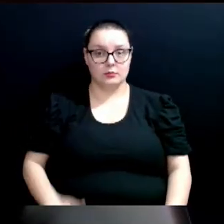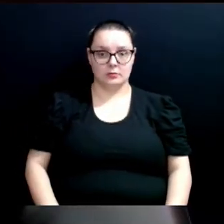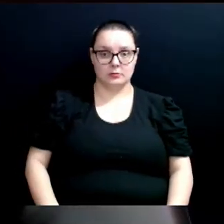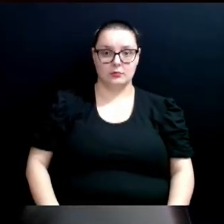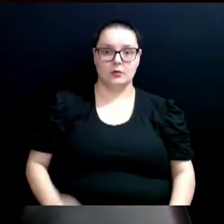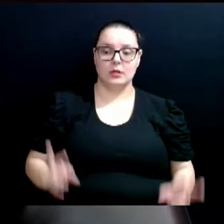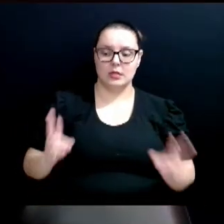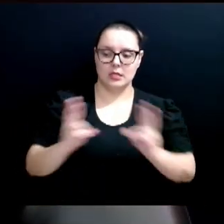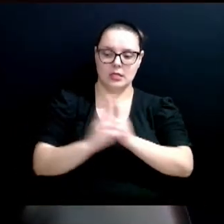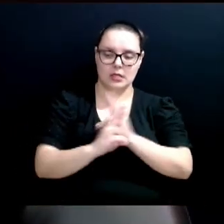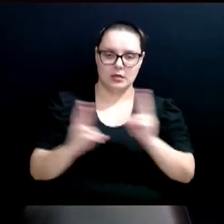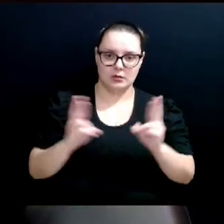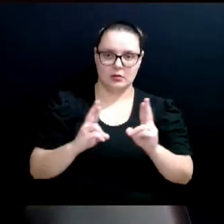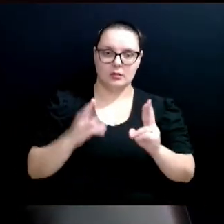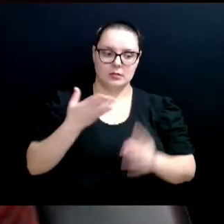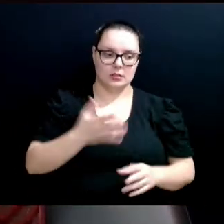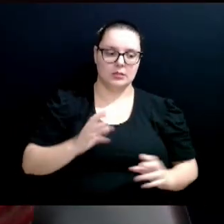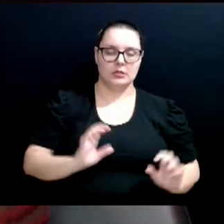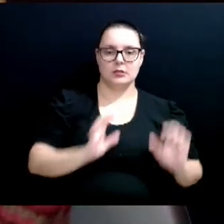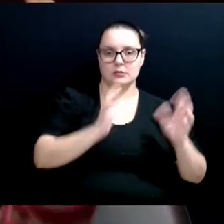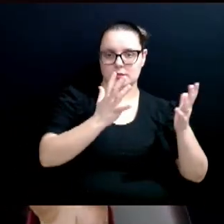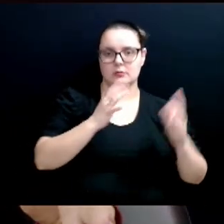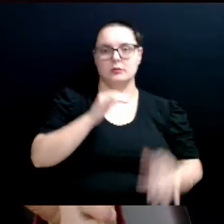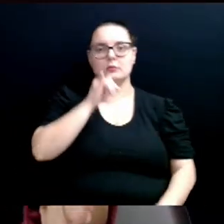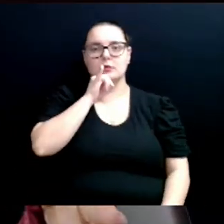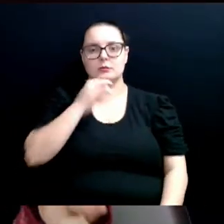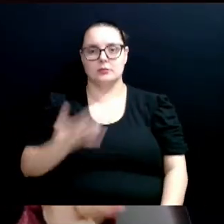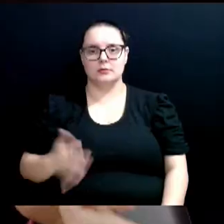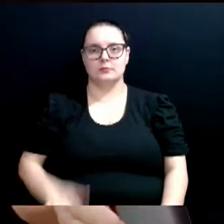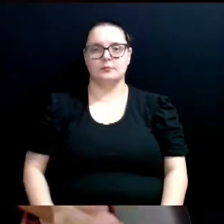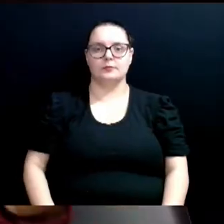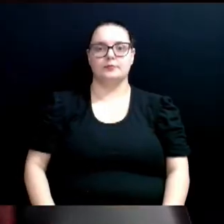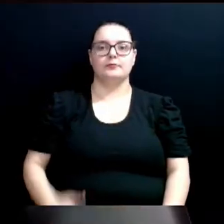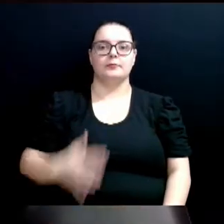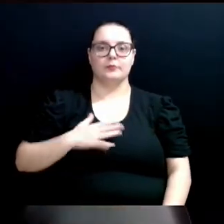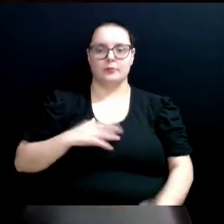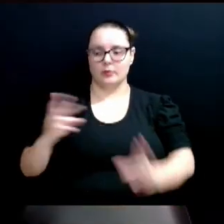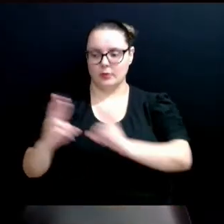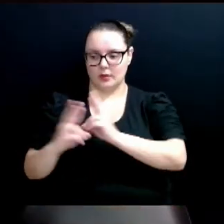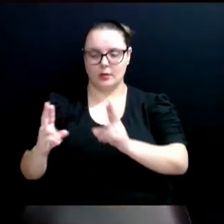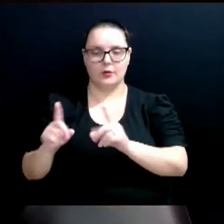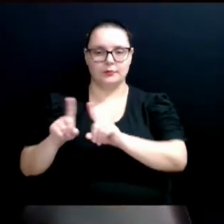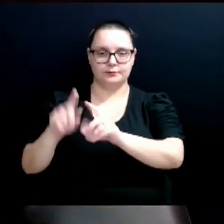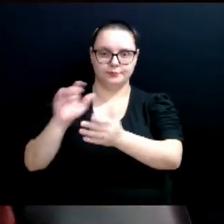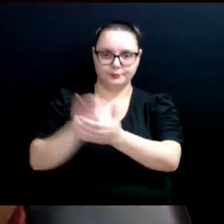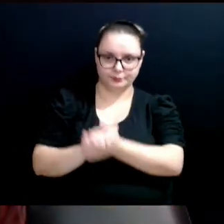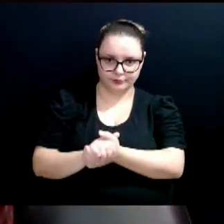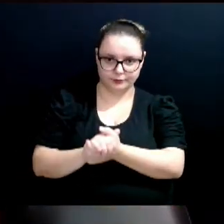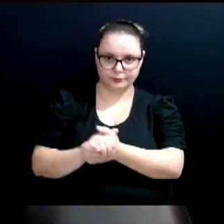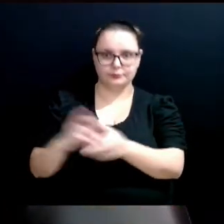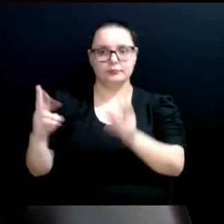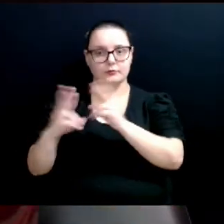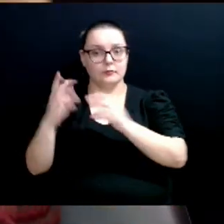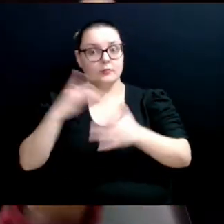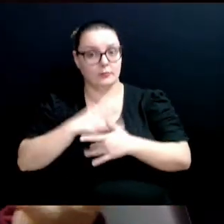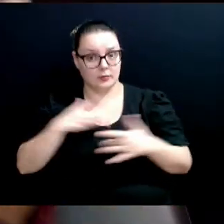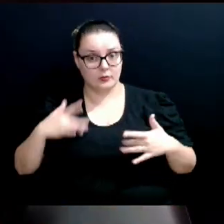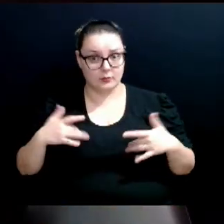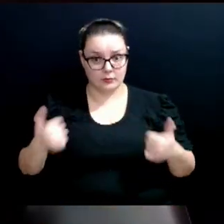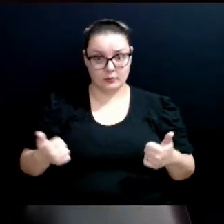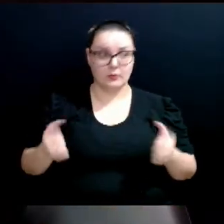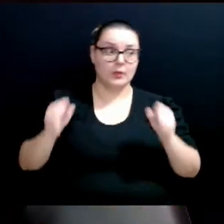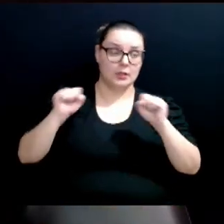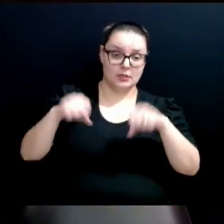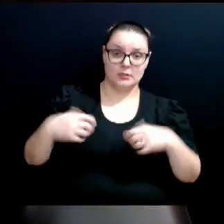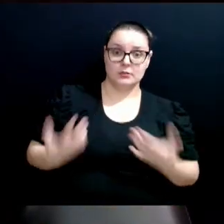esse evento. Por exemplo, a minha relação com esse meu companheiro é uma relação saudável? Sim. Ele